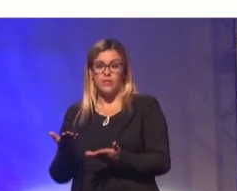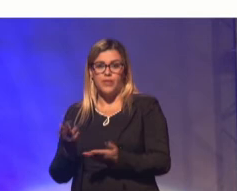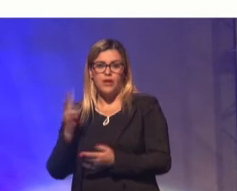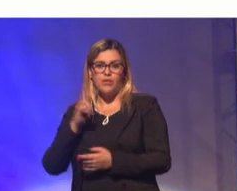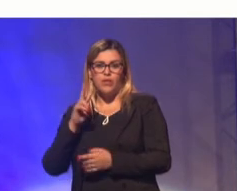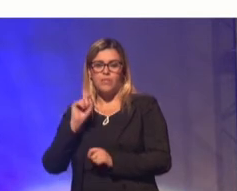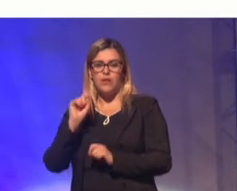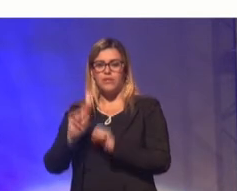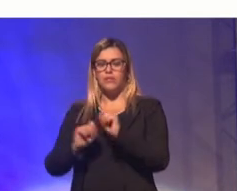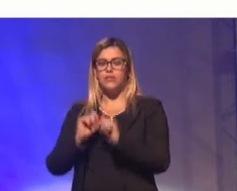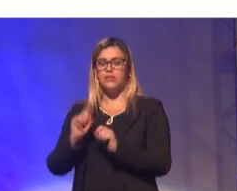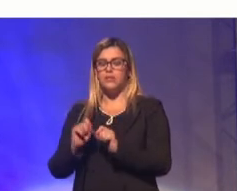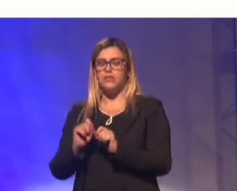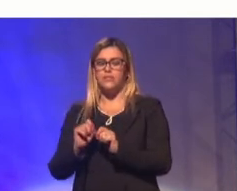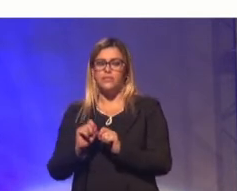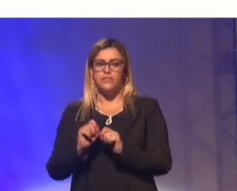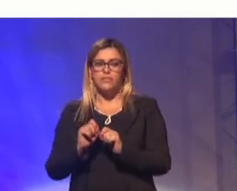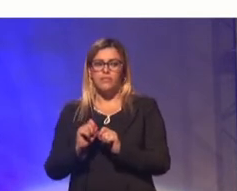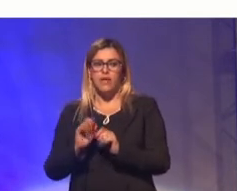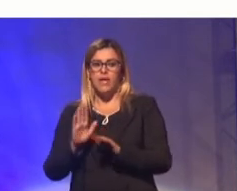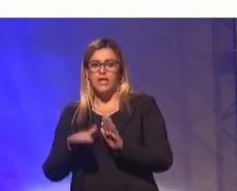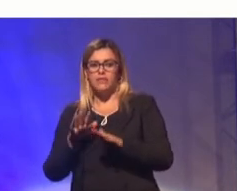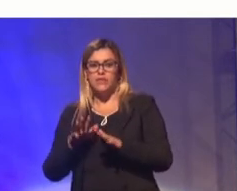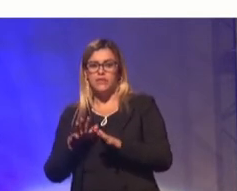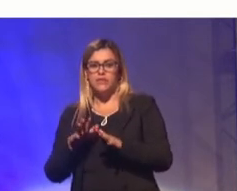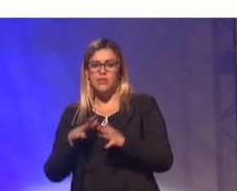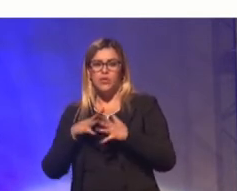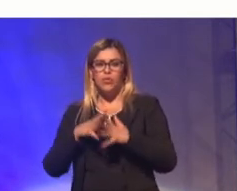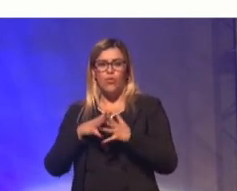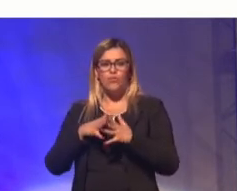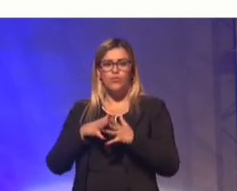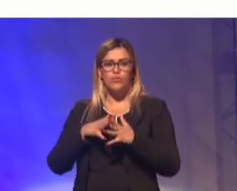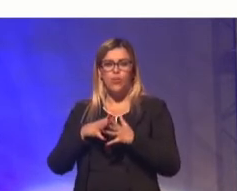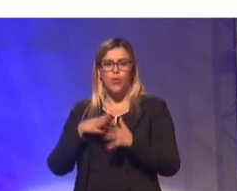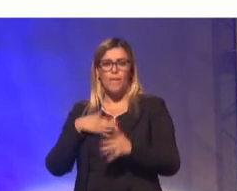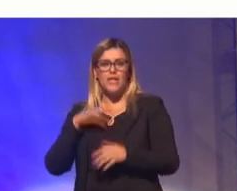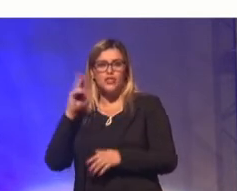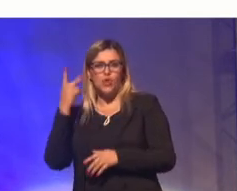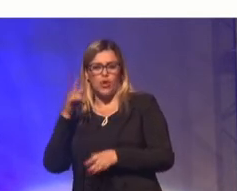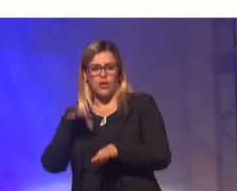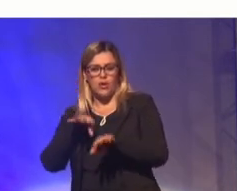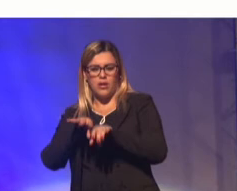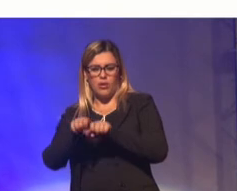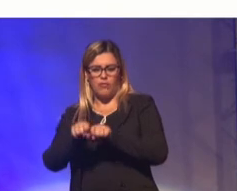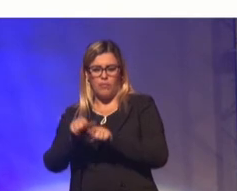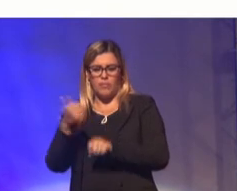recorte que, na verdade, ele se confunde com a minha própria história profissional, porque eu me formei